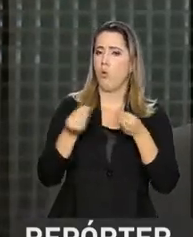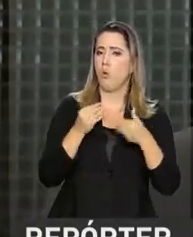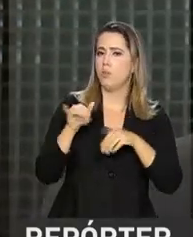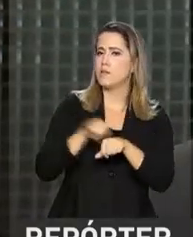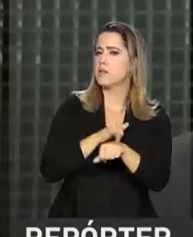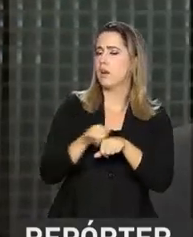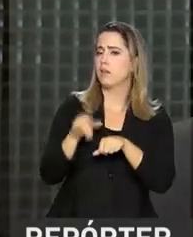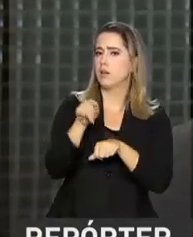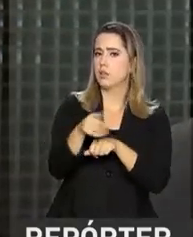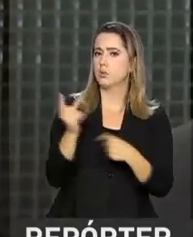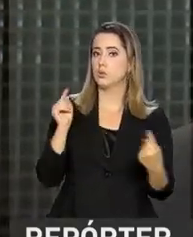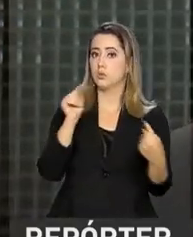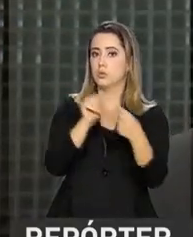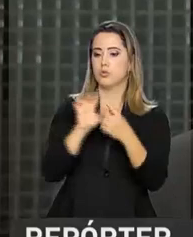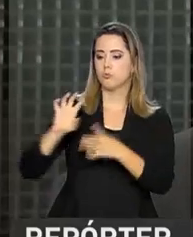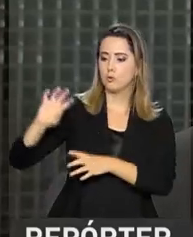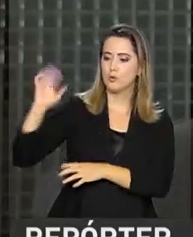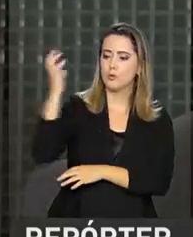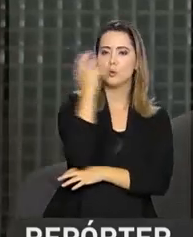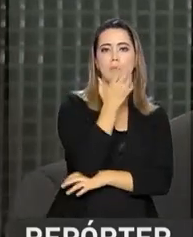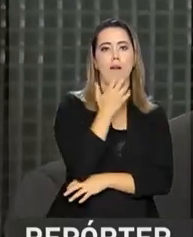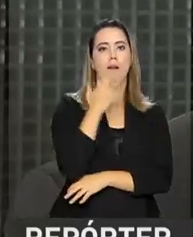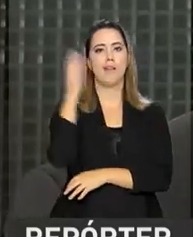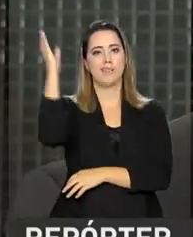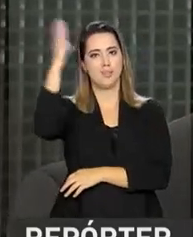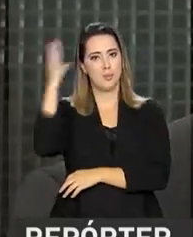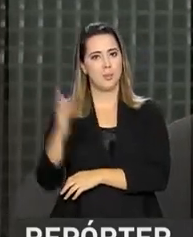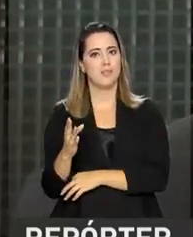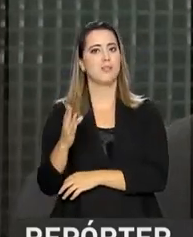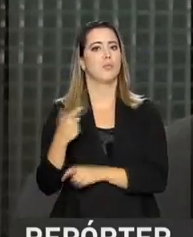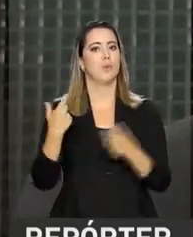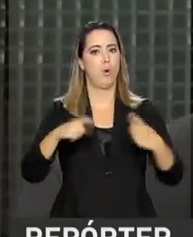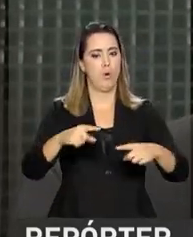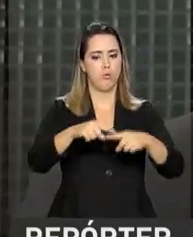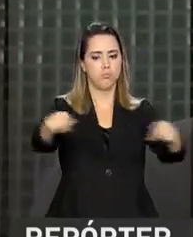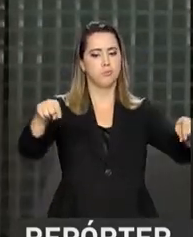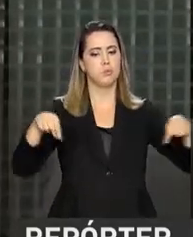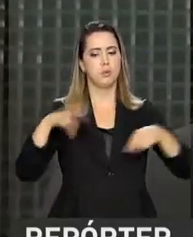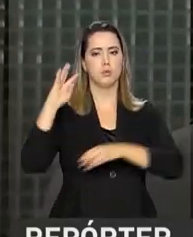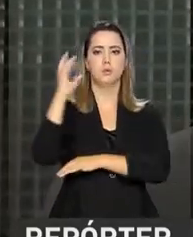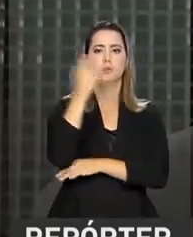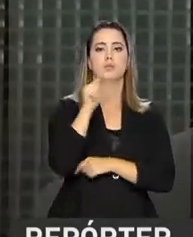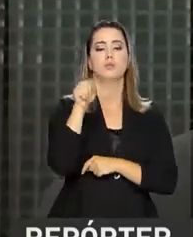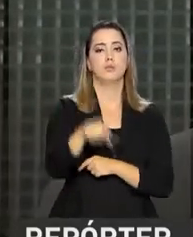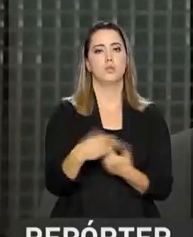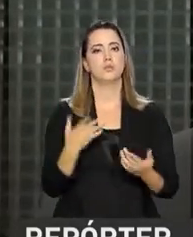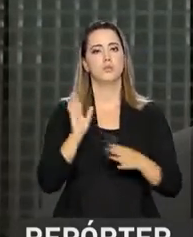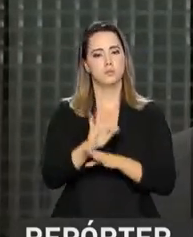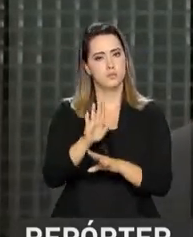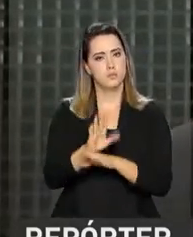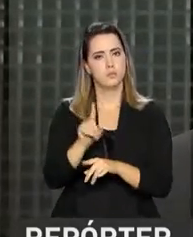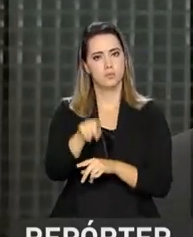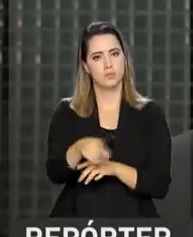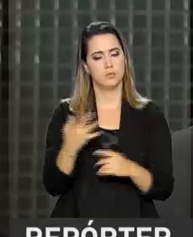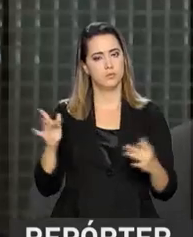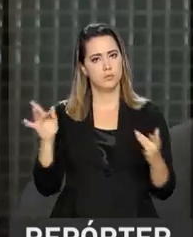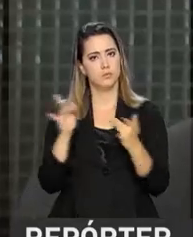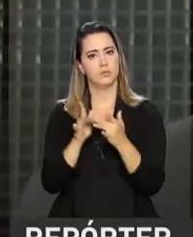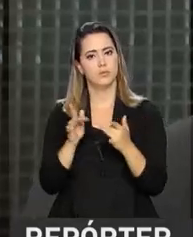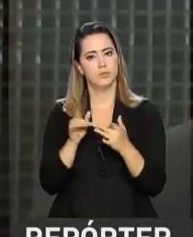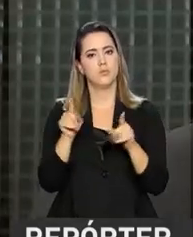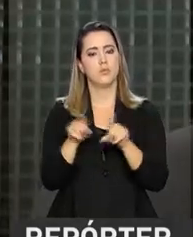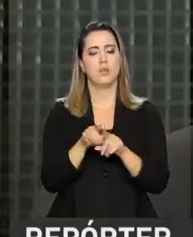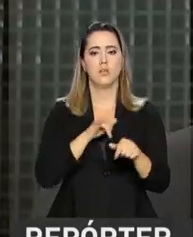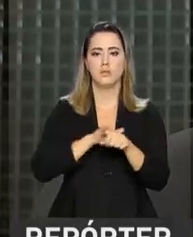é focada exatamente nos parques nacionais. Então, o estudo do Euromonitor, ele corrobora com essa aderência